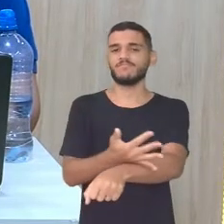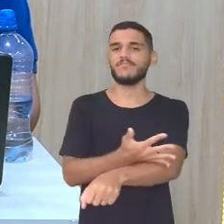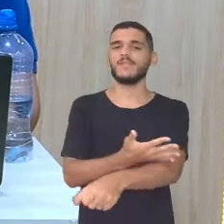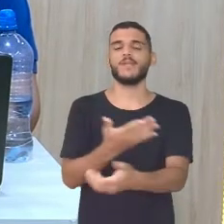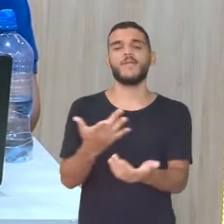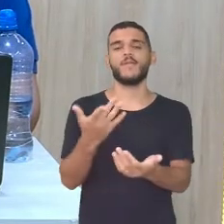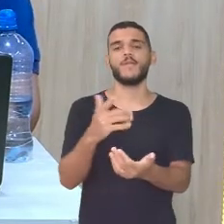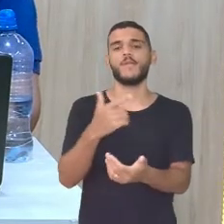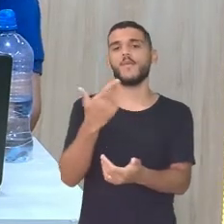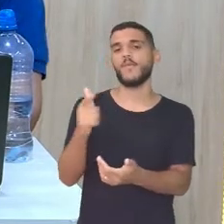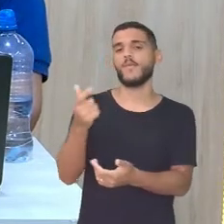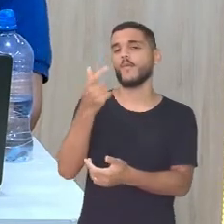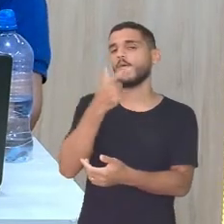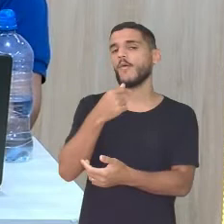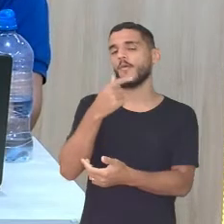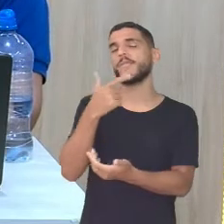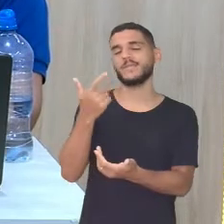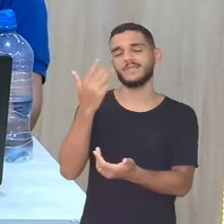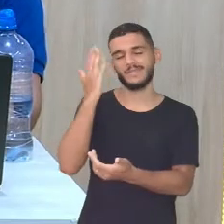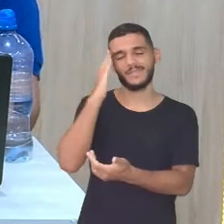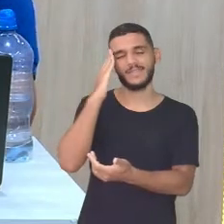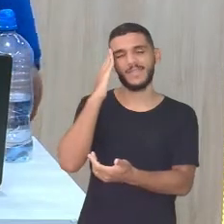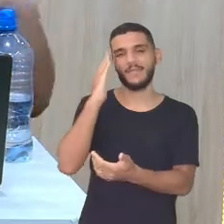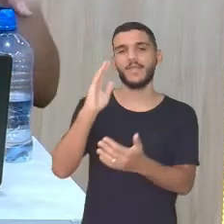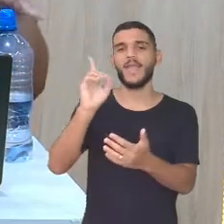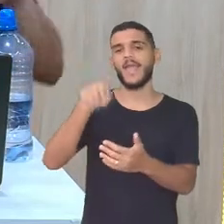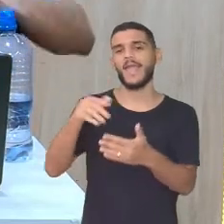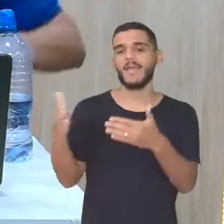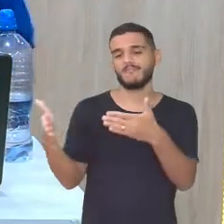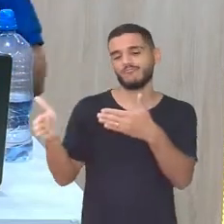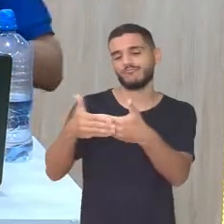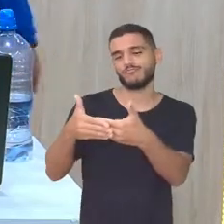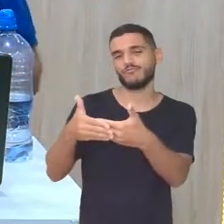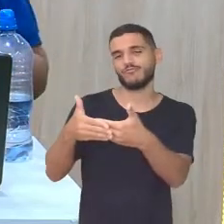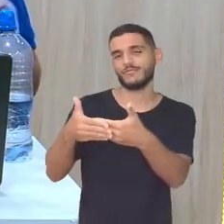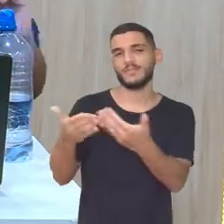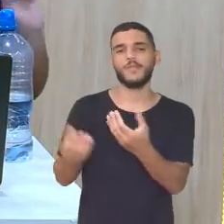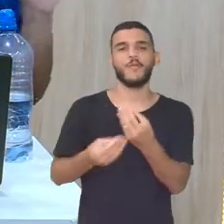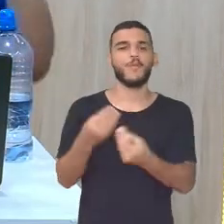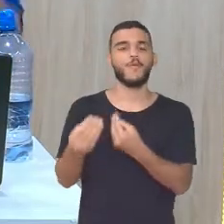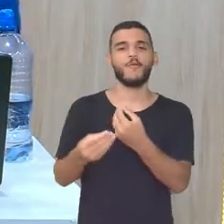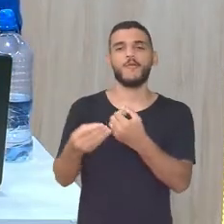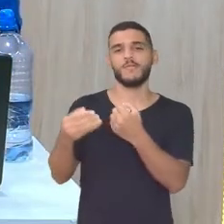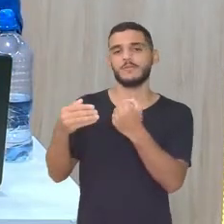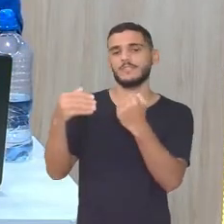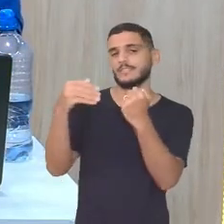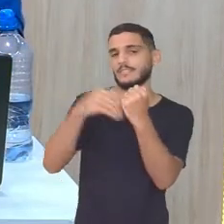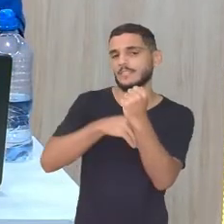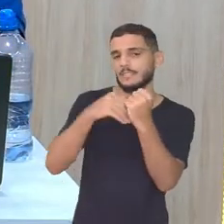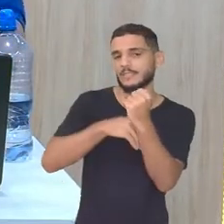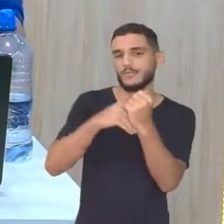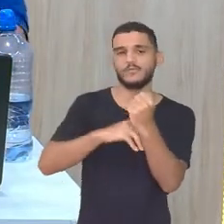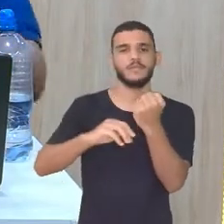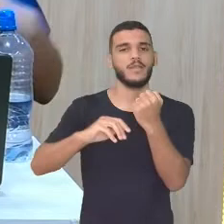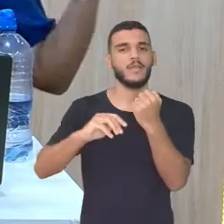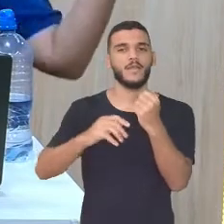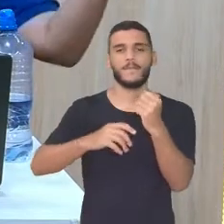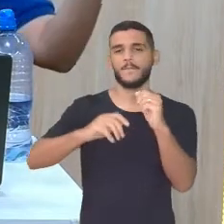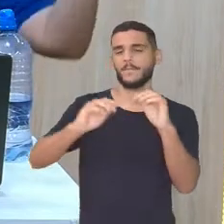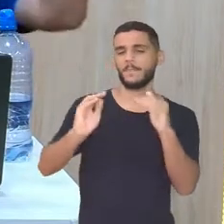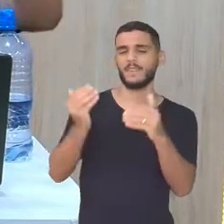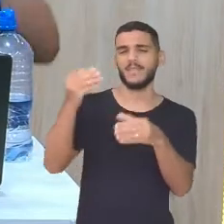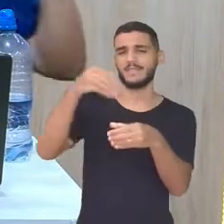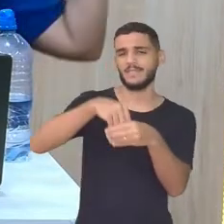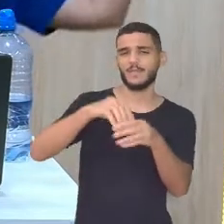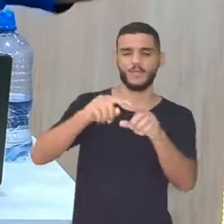e completamente escondido, né? O rei parece fazer esse movimento de esconder a filha mesmo, quando coloca dentro de um